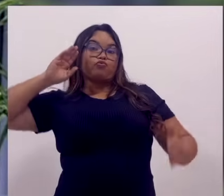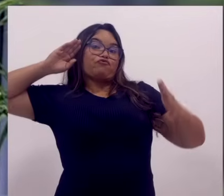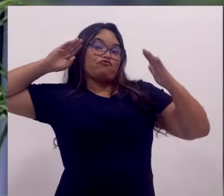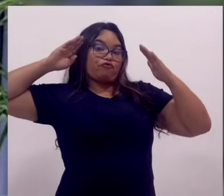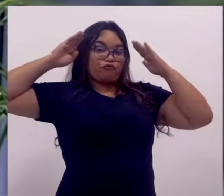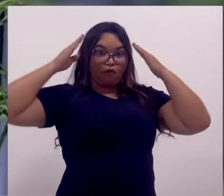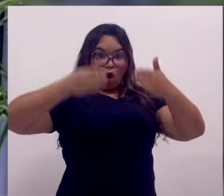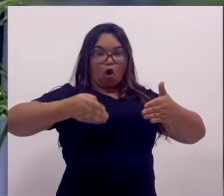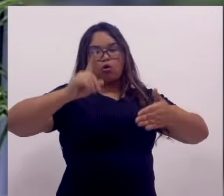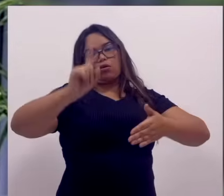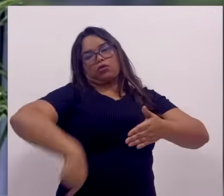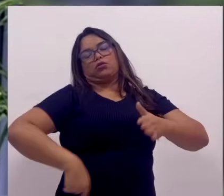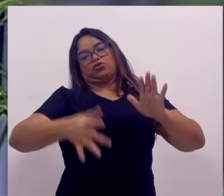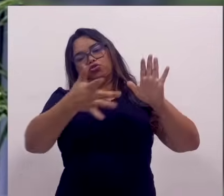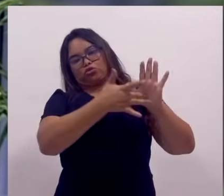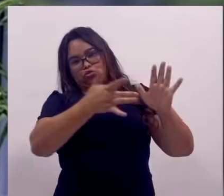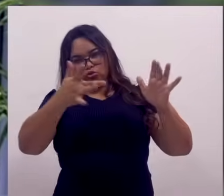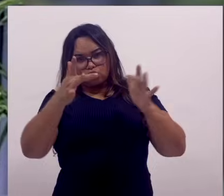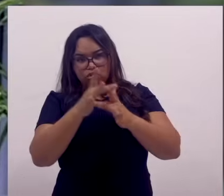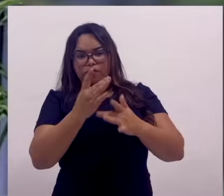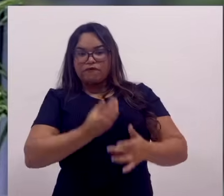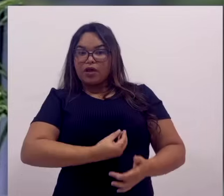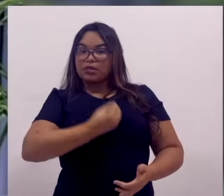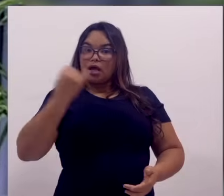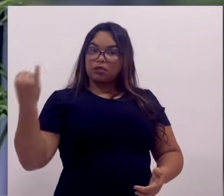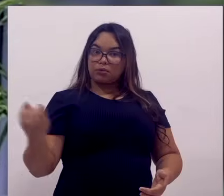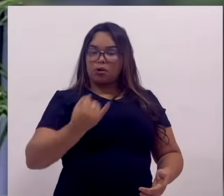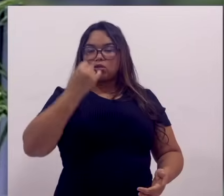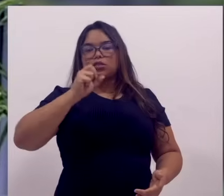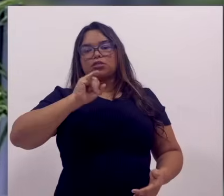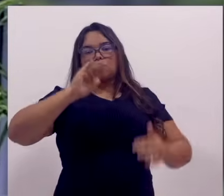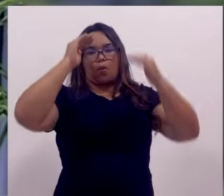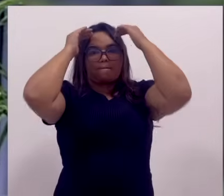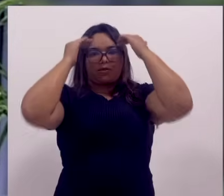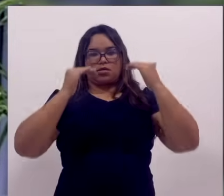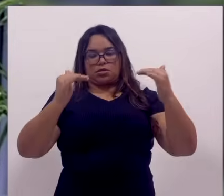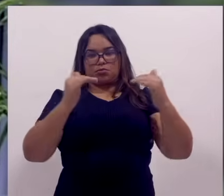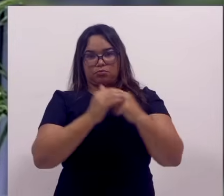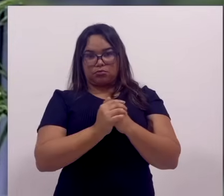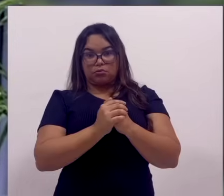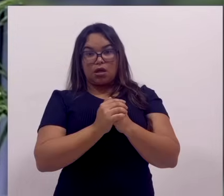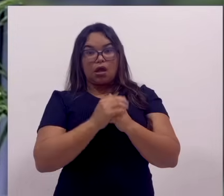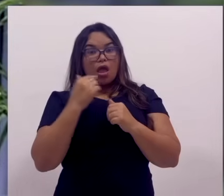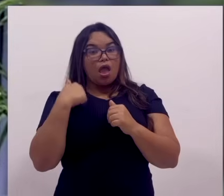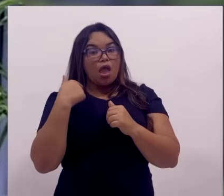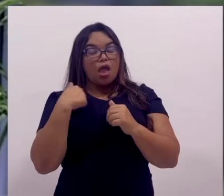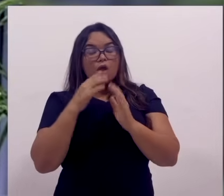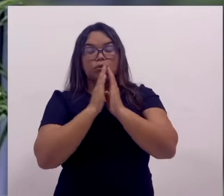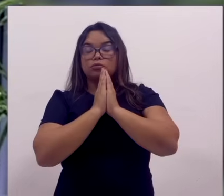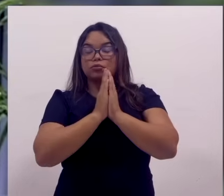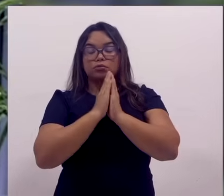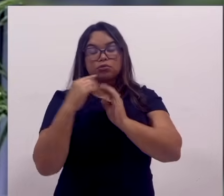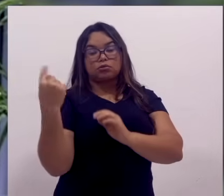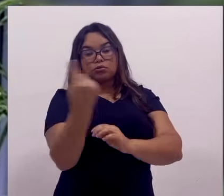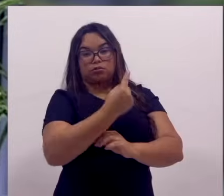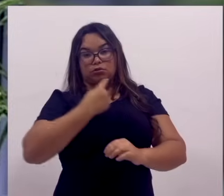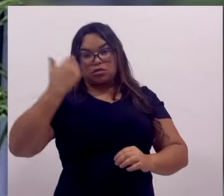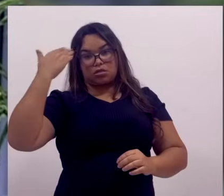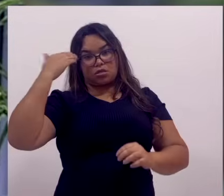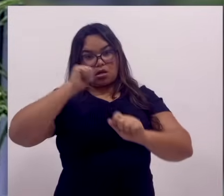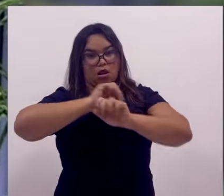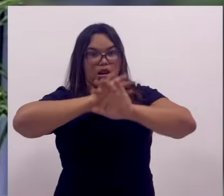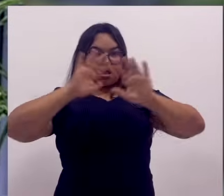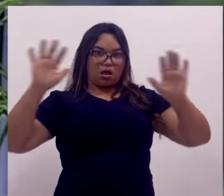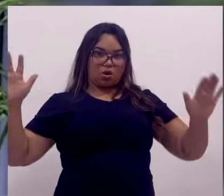isso que precisamos fazer. Jesus é o centro. A verdade é importante, mas somente se ela for aplicada aos corações. E eu oro para que